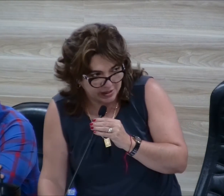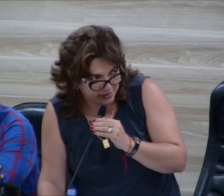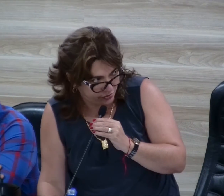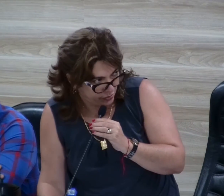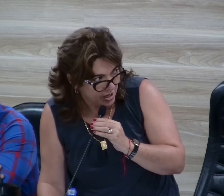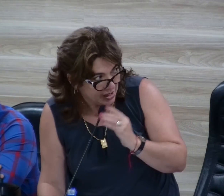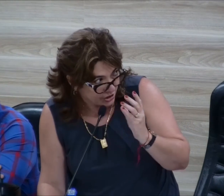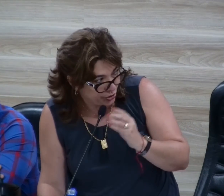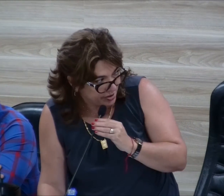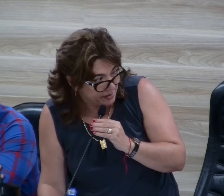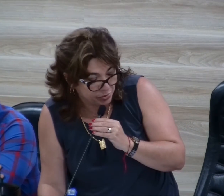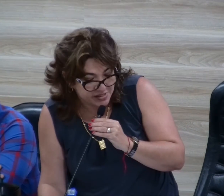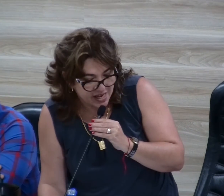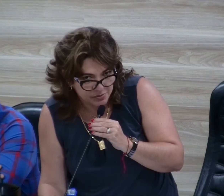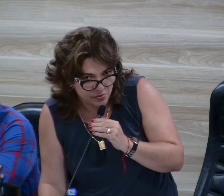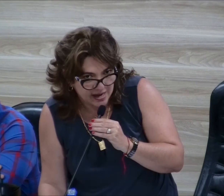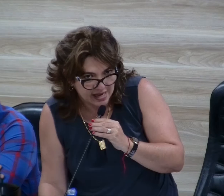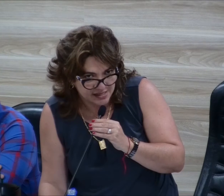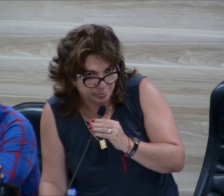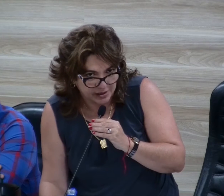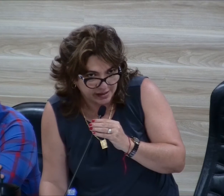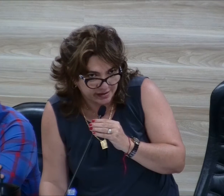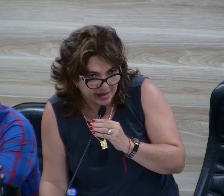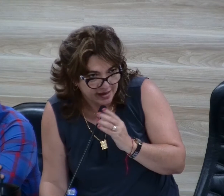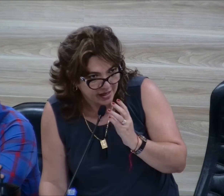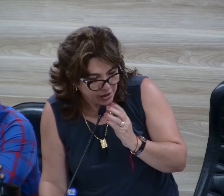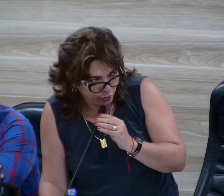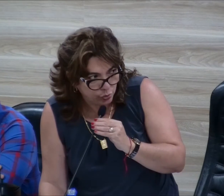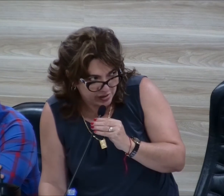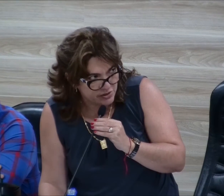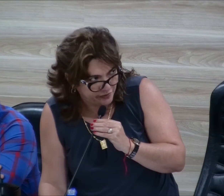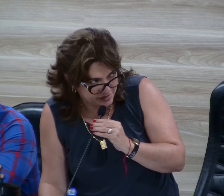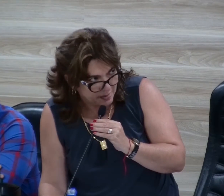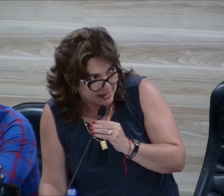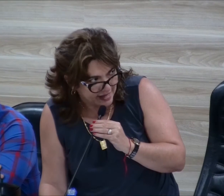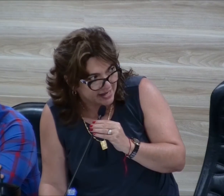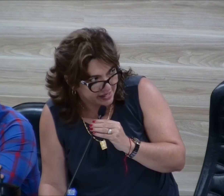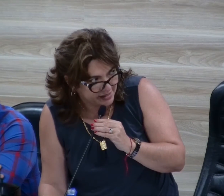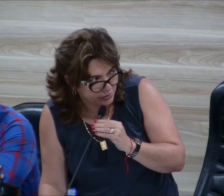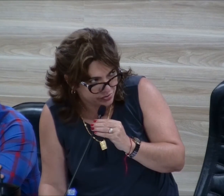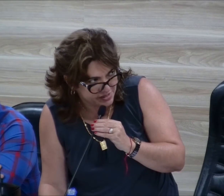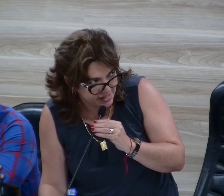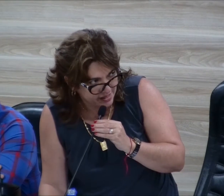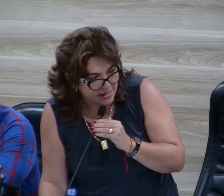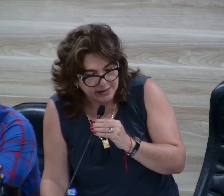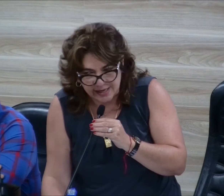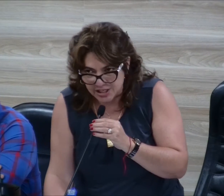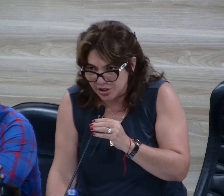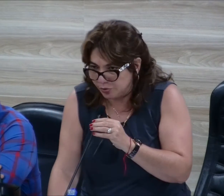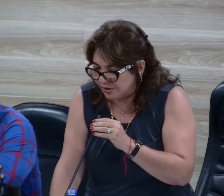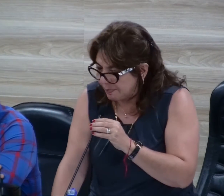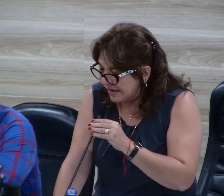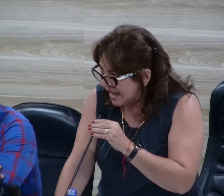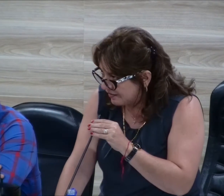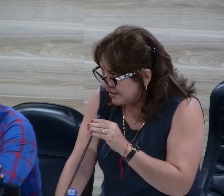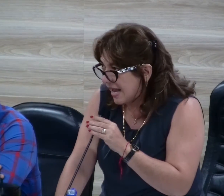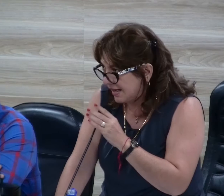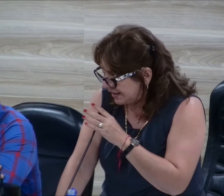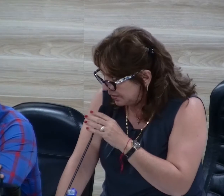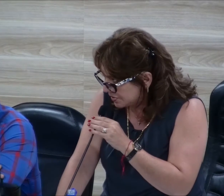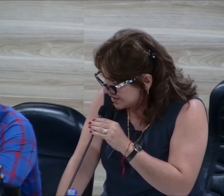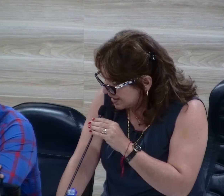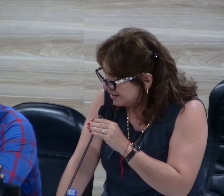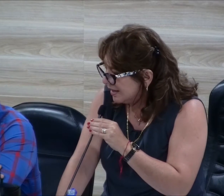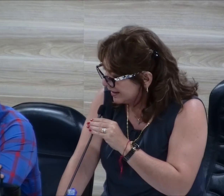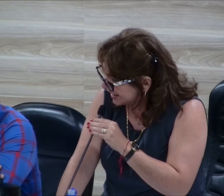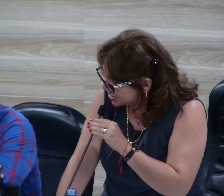processo político, e justamente por sermos uma casa política, tudo isso faz parte. Acredito, sim, na questão do ter palavra,